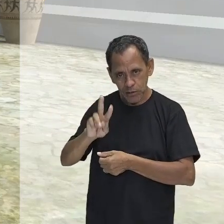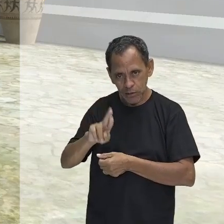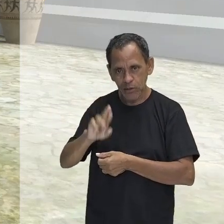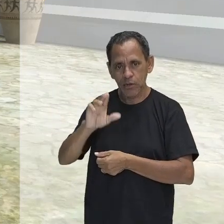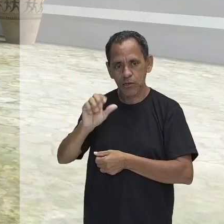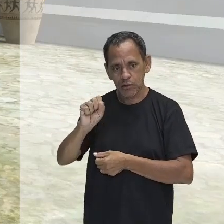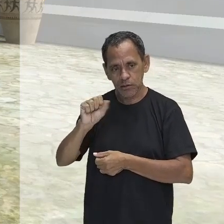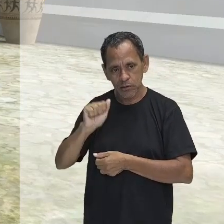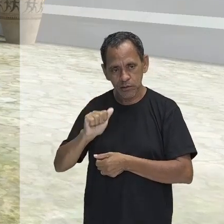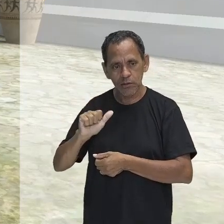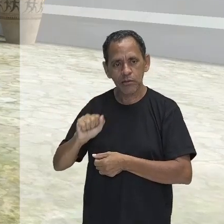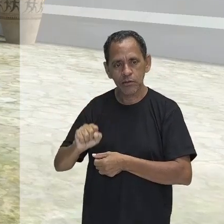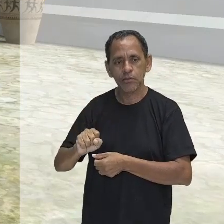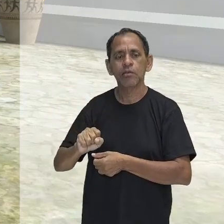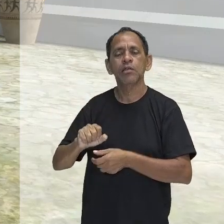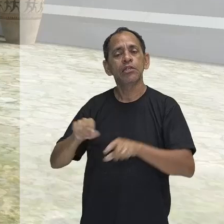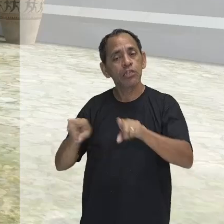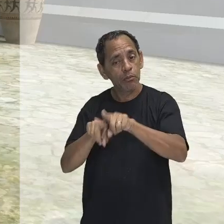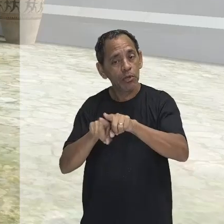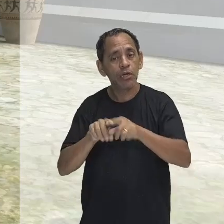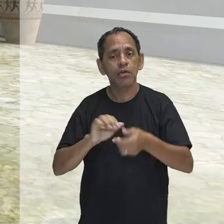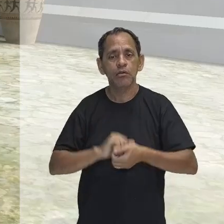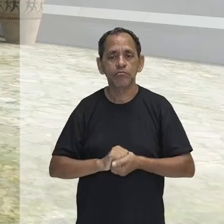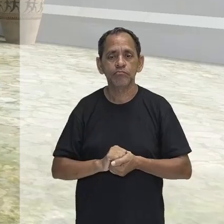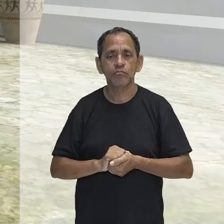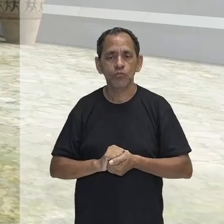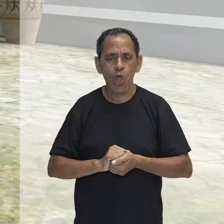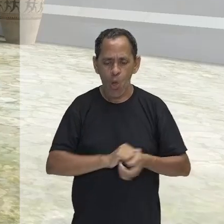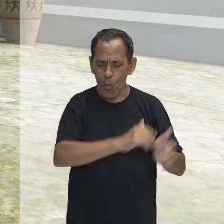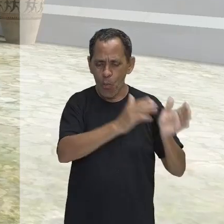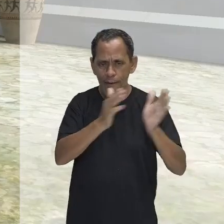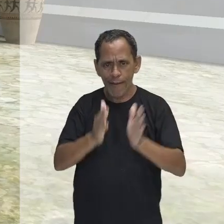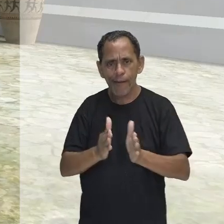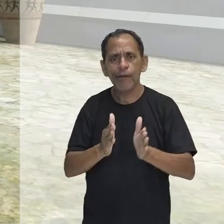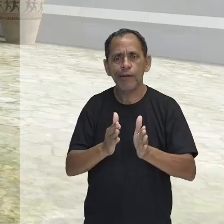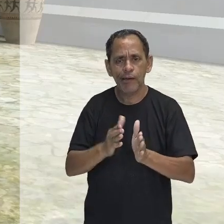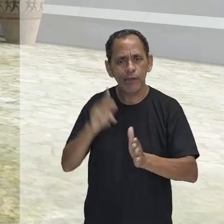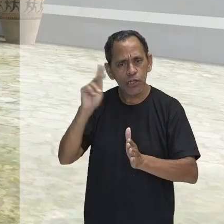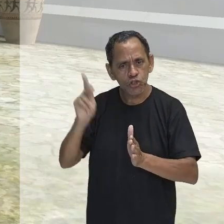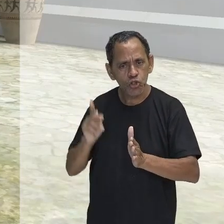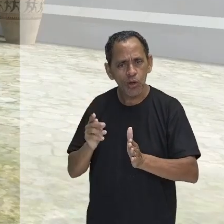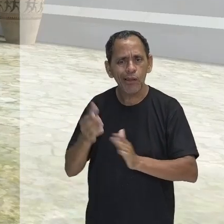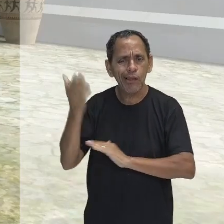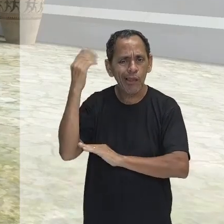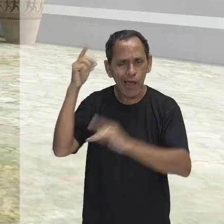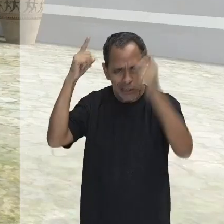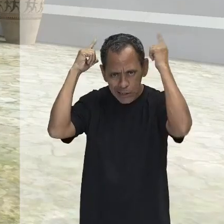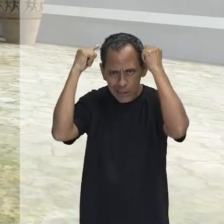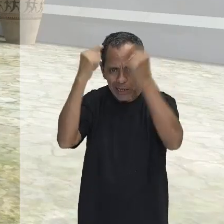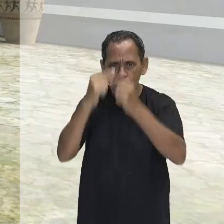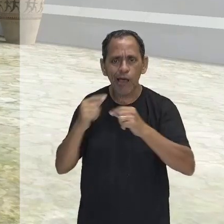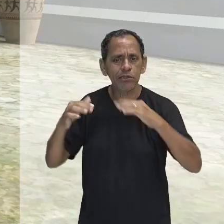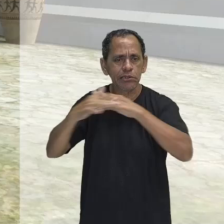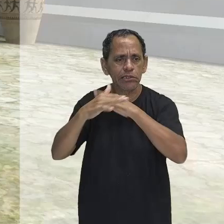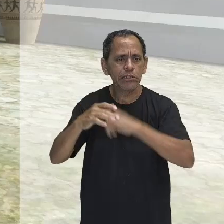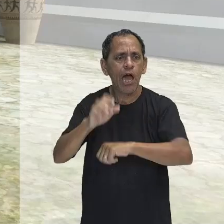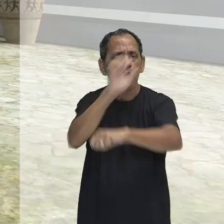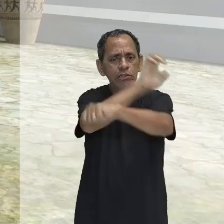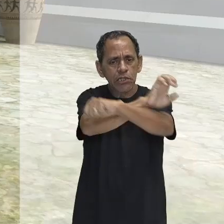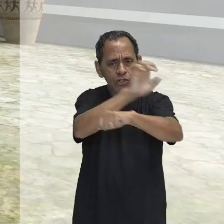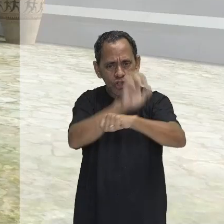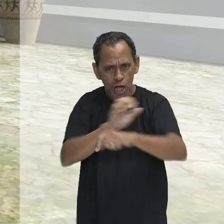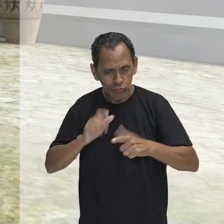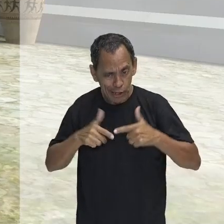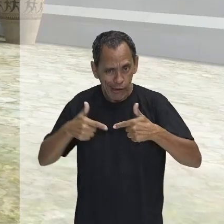comum. Mas, em determinada época da nossa história, da história grega, da Grécia Antiga, cidades-estados acabavam